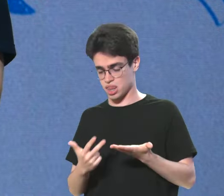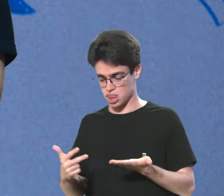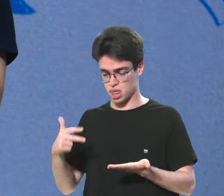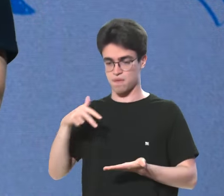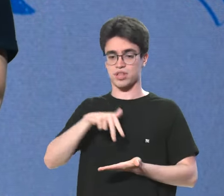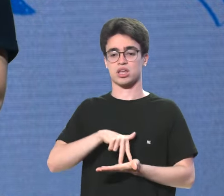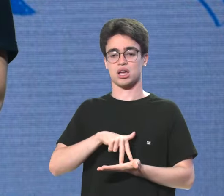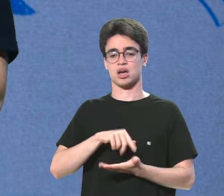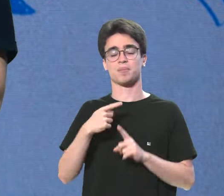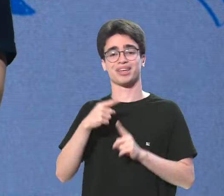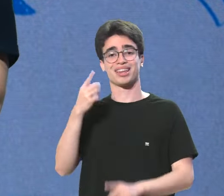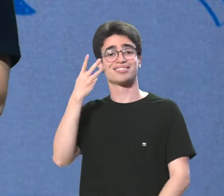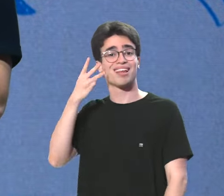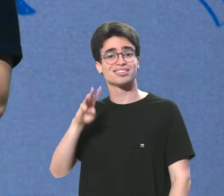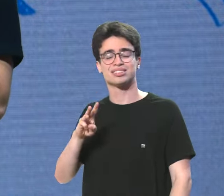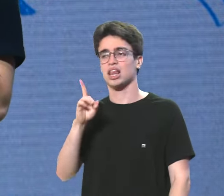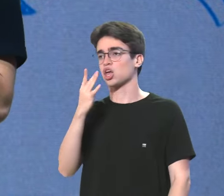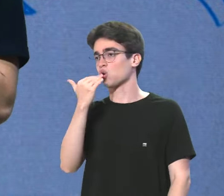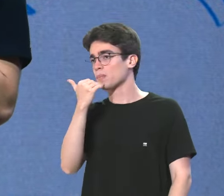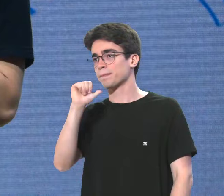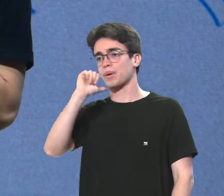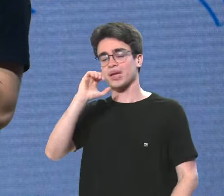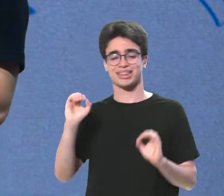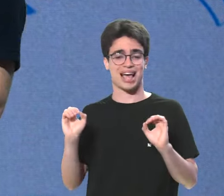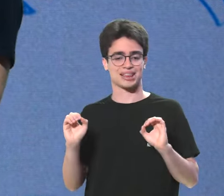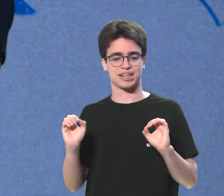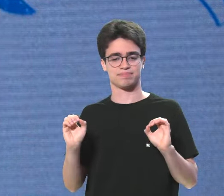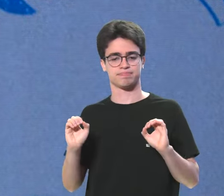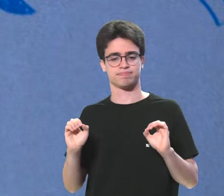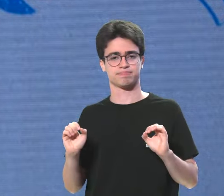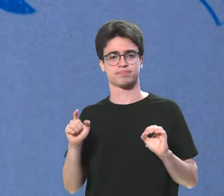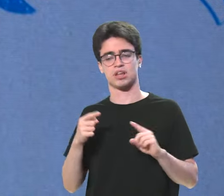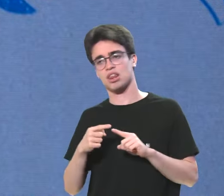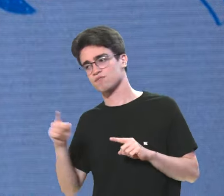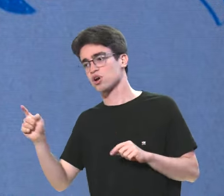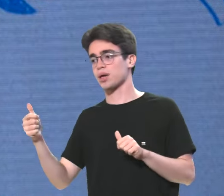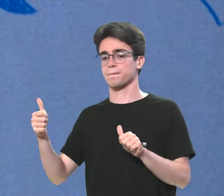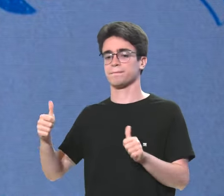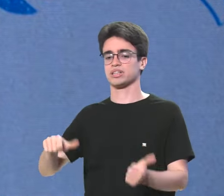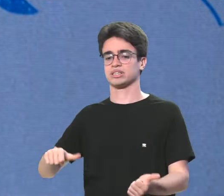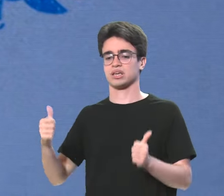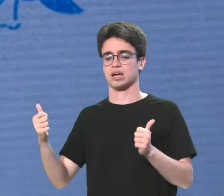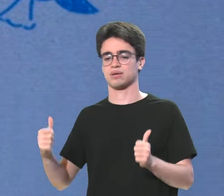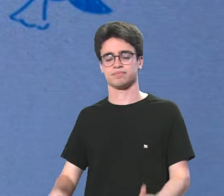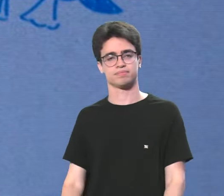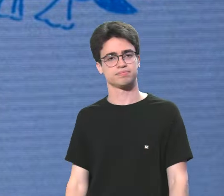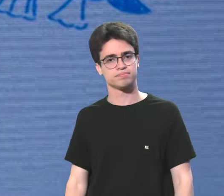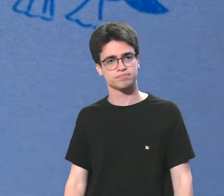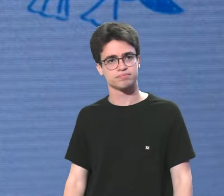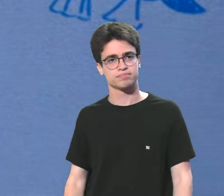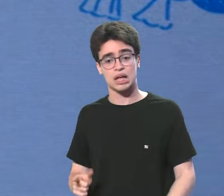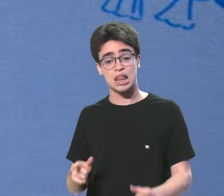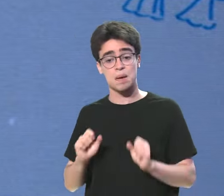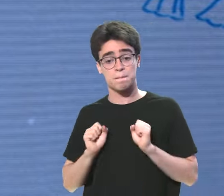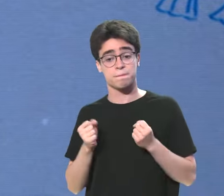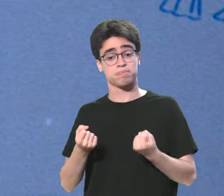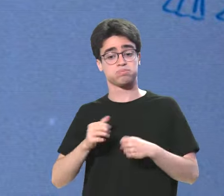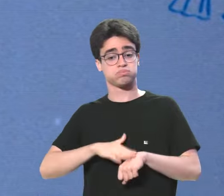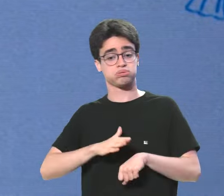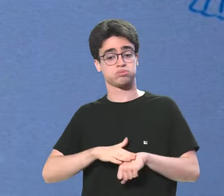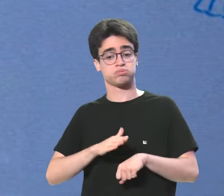tava três dias sem comer e sem bebê ele foi se batizar ele tomou iniciativa porque ele